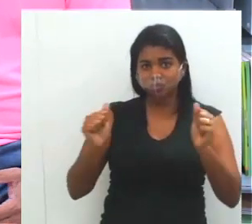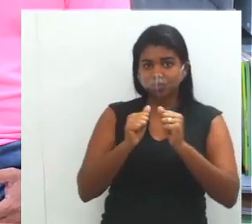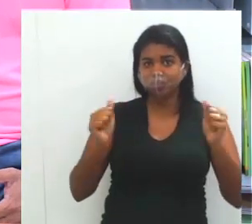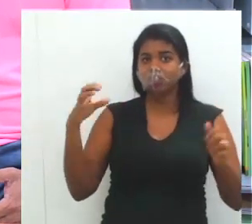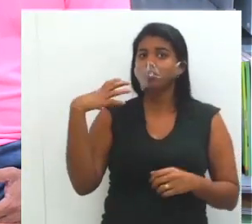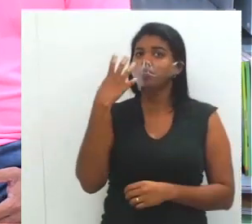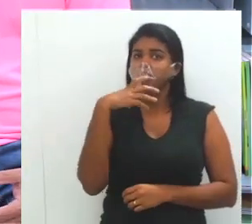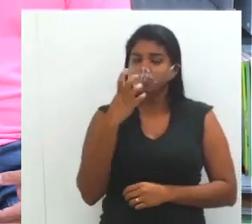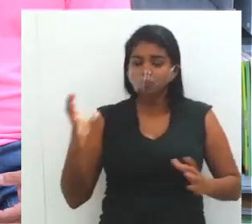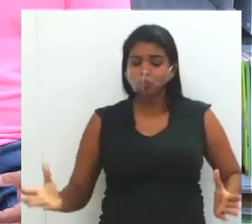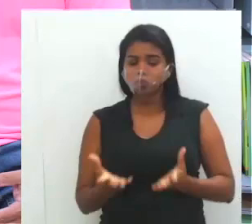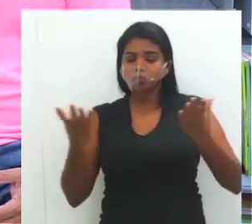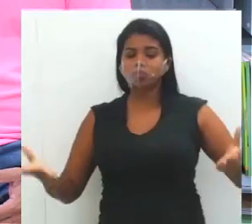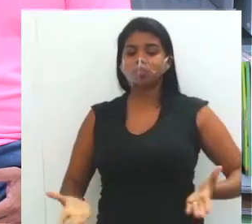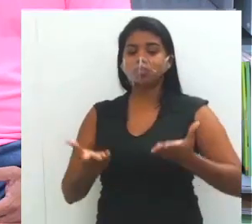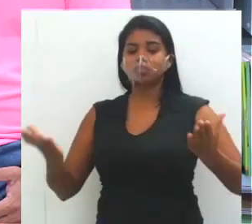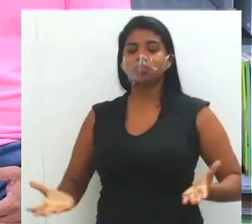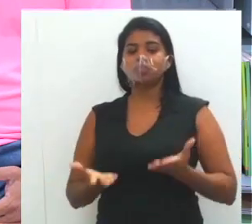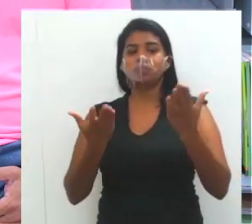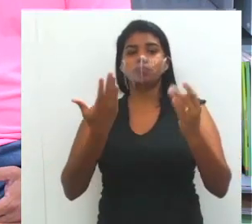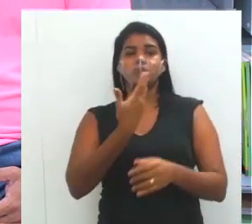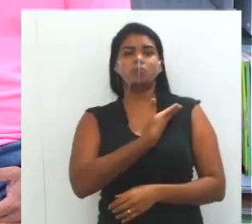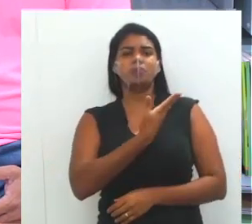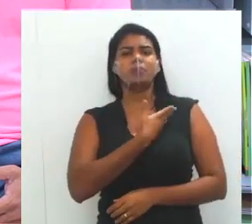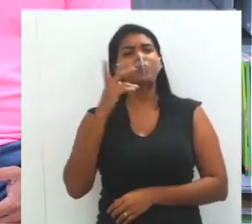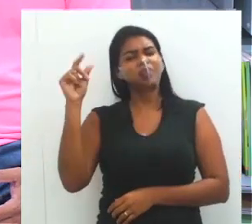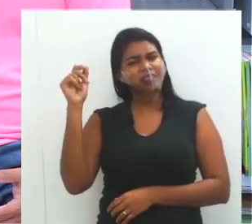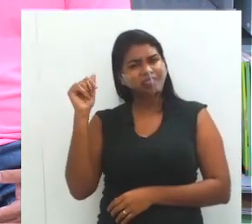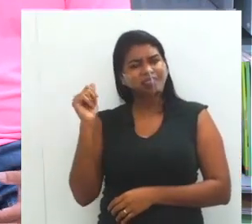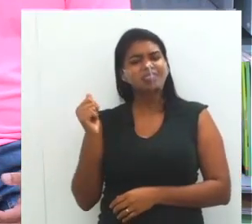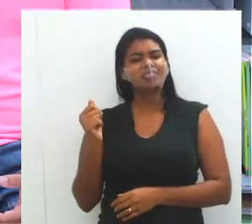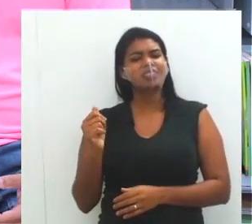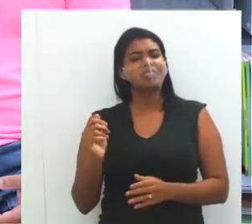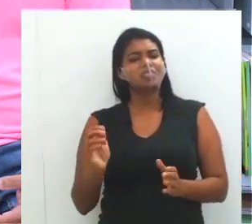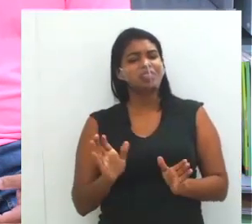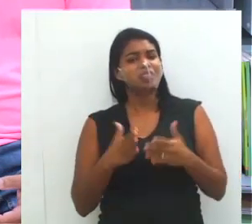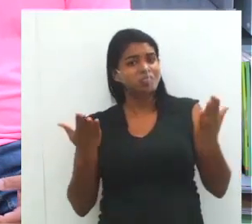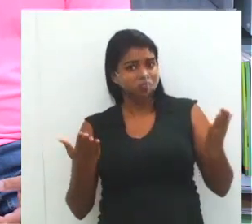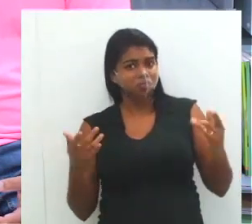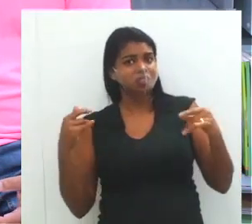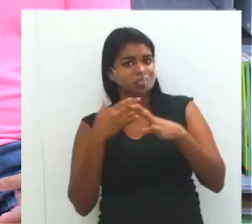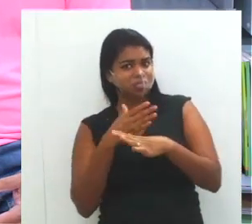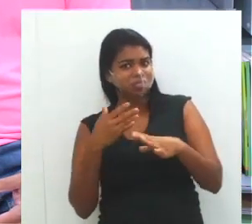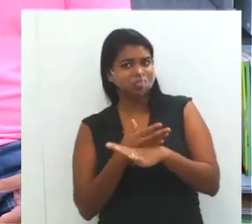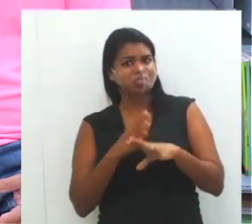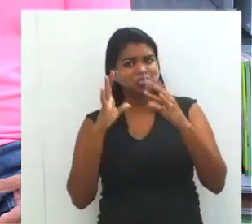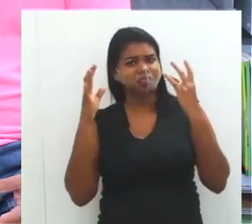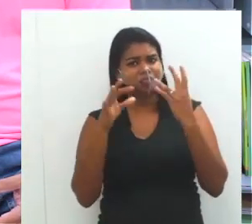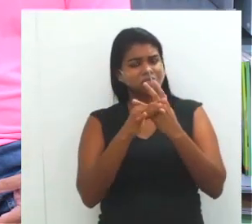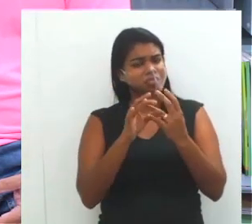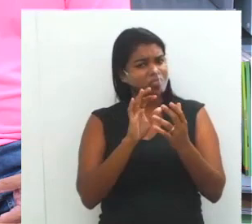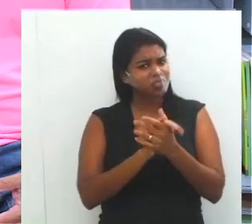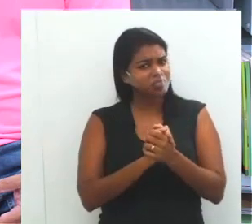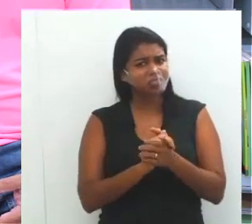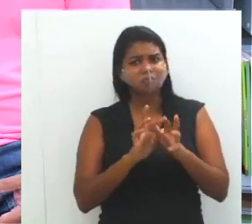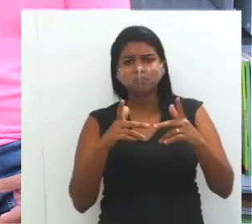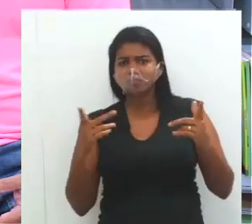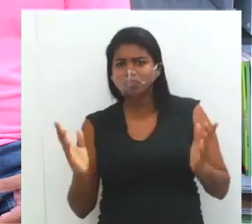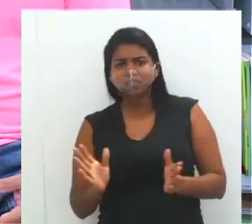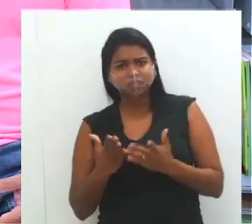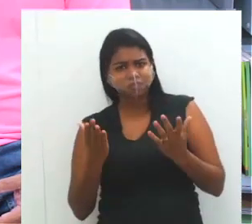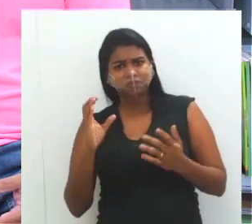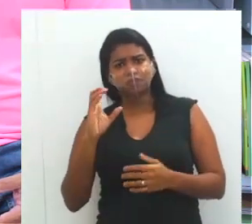esse soldado, o incentivou a ganhar dinheiro tocando em festas na cidade, festas de casamento, festas em clube, e ele